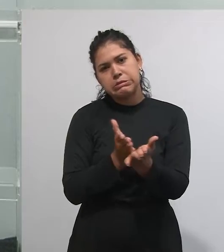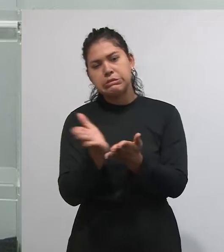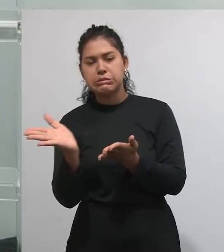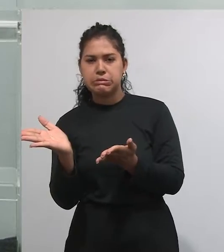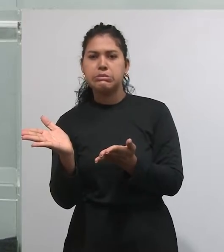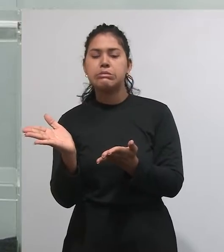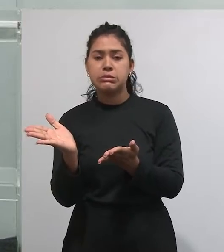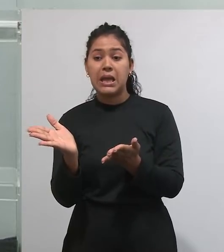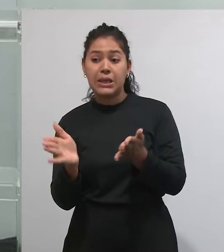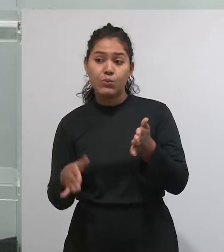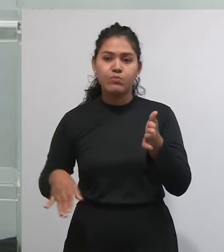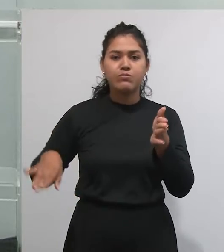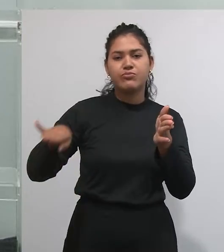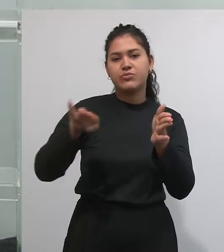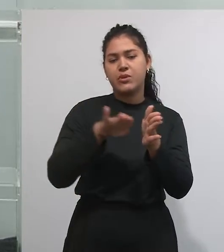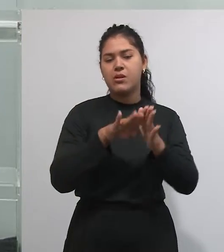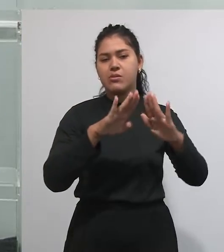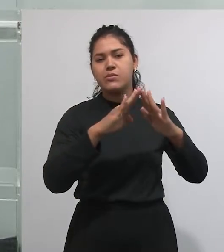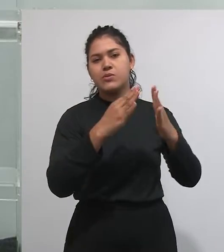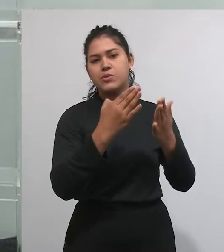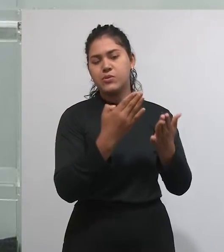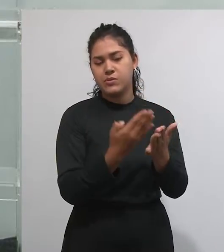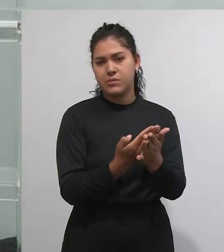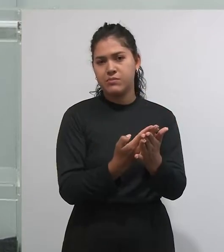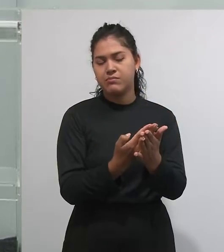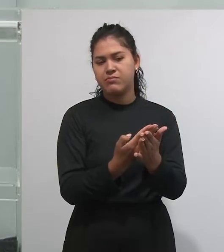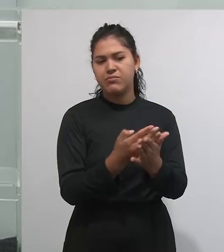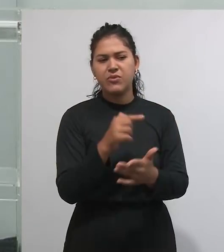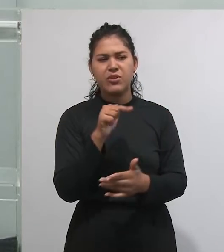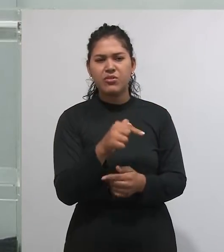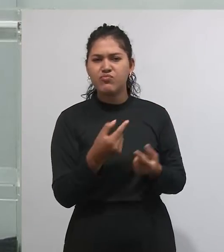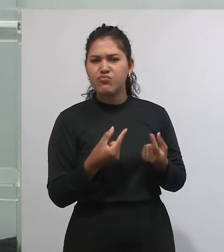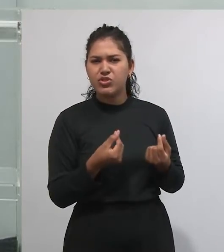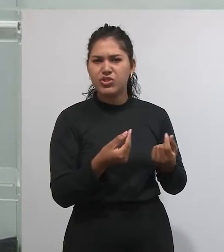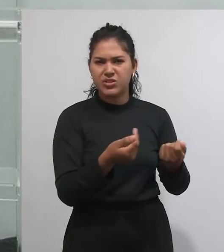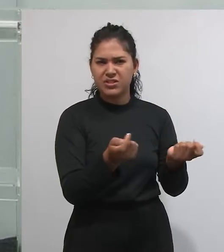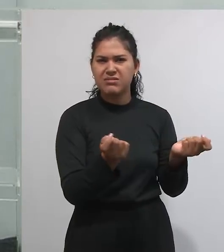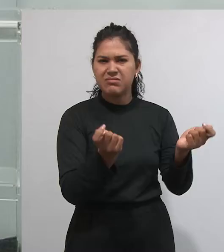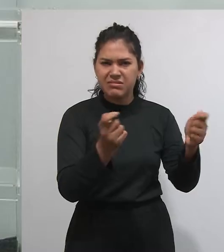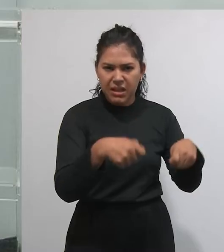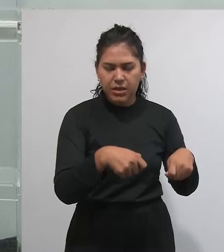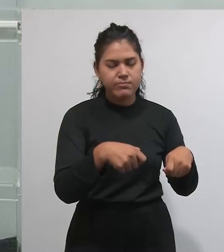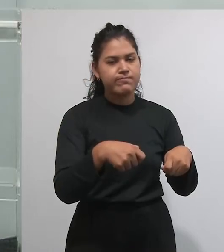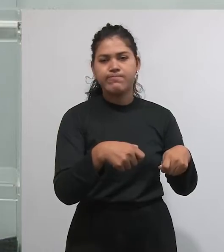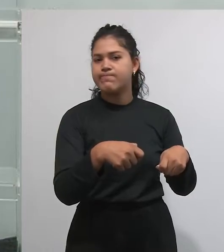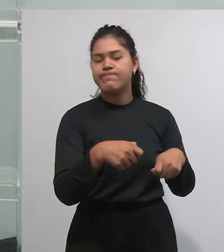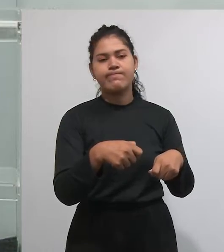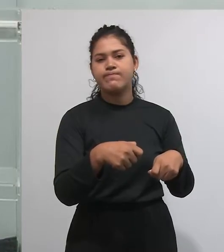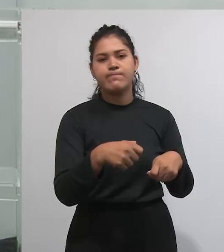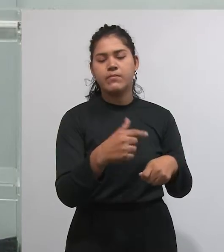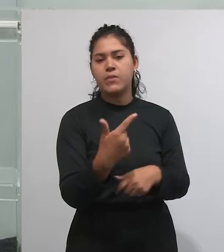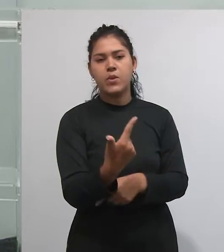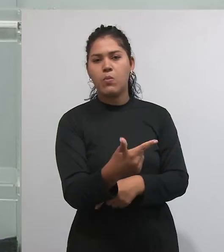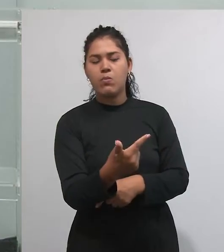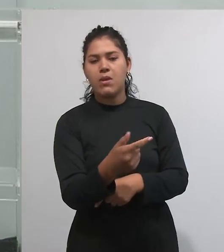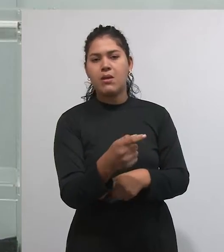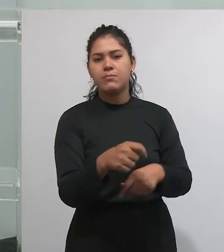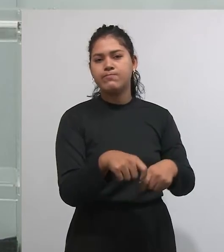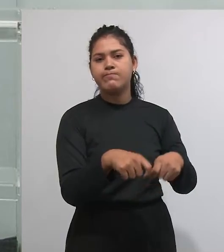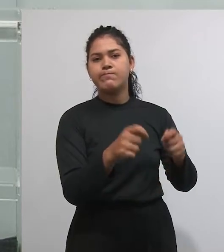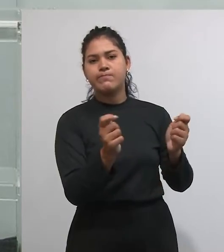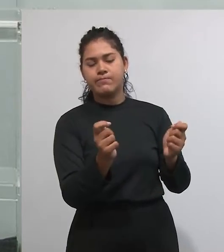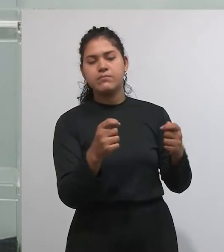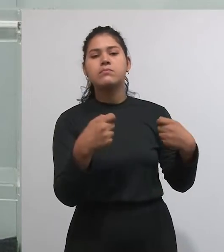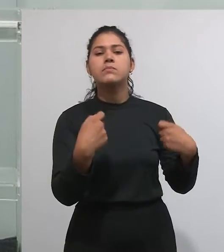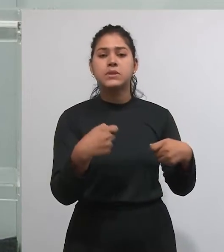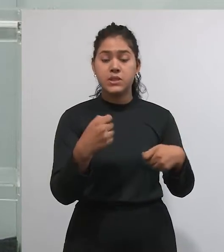até, da sua origem até a sua destinação, esse montante também não é adequado, não é significativo, não é o ideal.